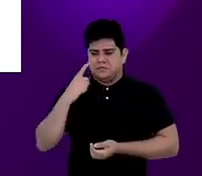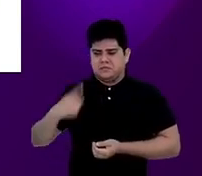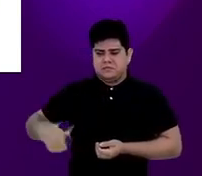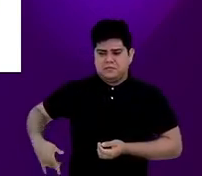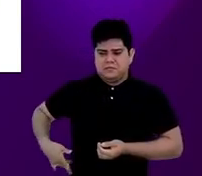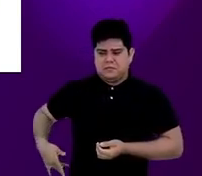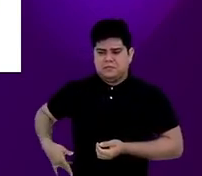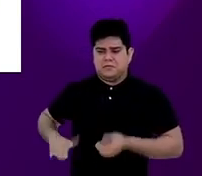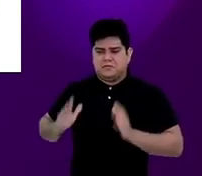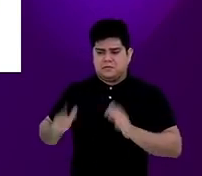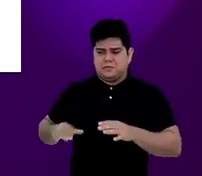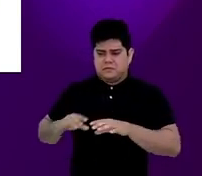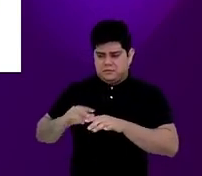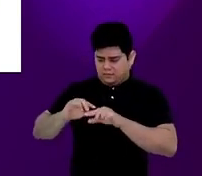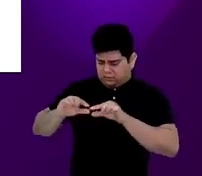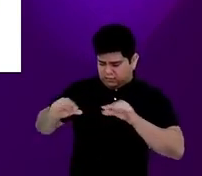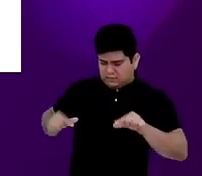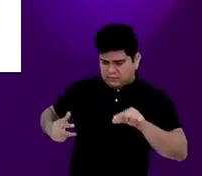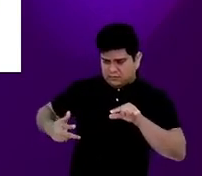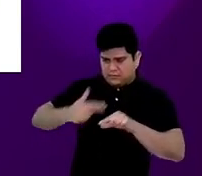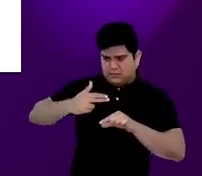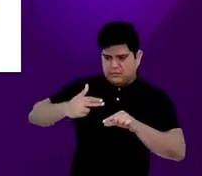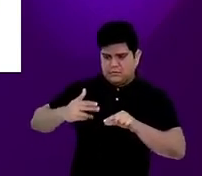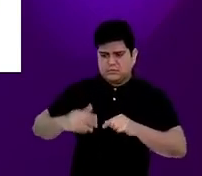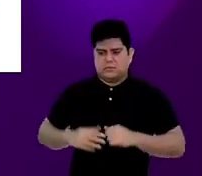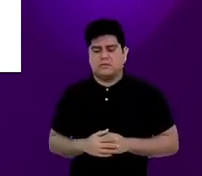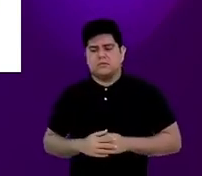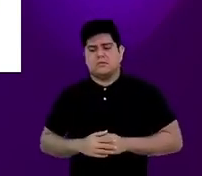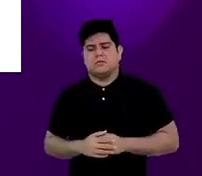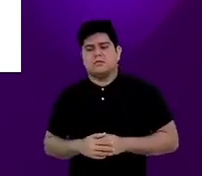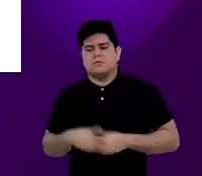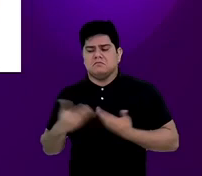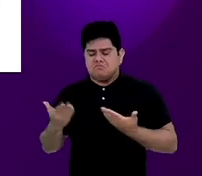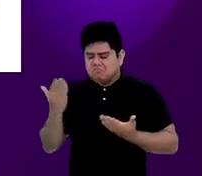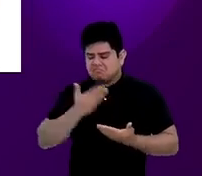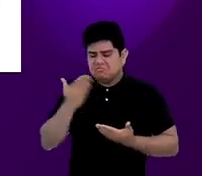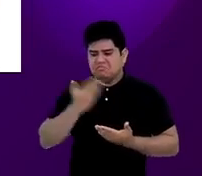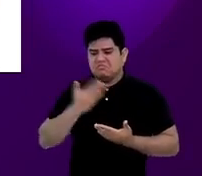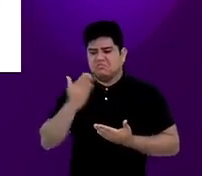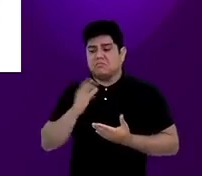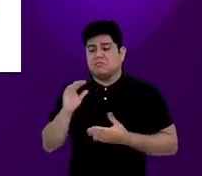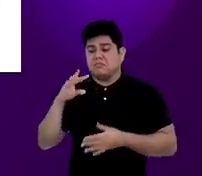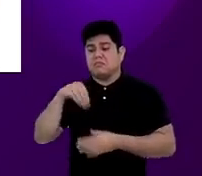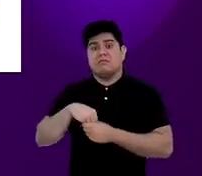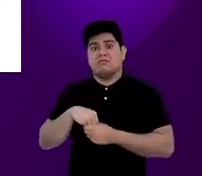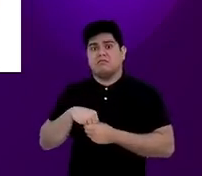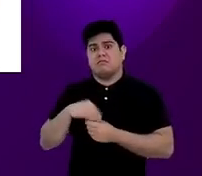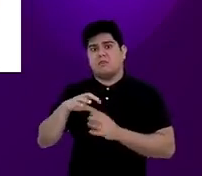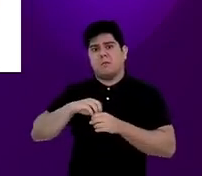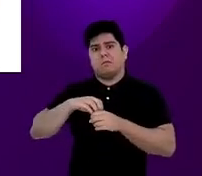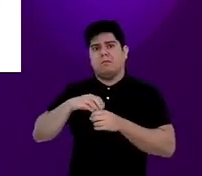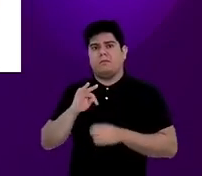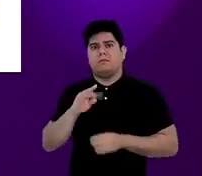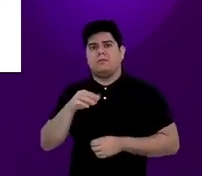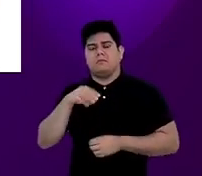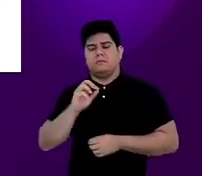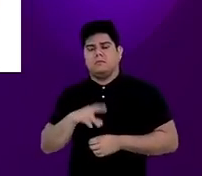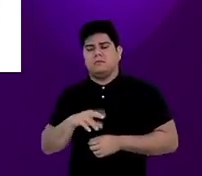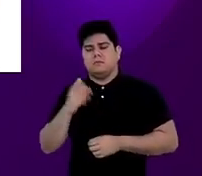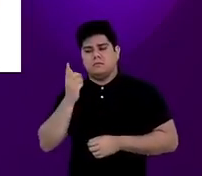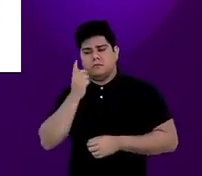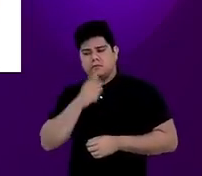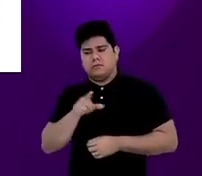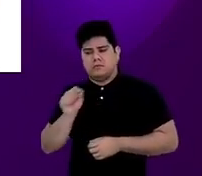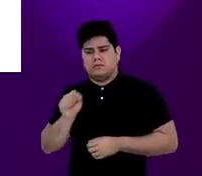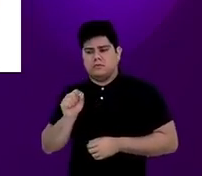já dissecado, e a gente não consegue ver o tumor, porque o tumor é intrarrenal. Então, com isso, a gente coloca aqui